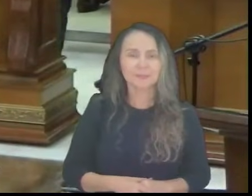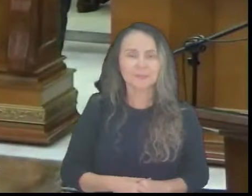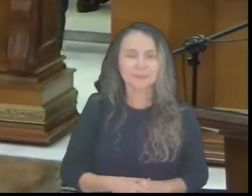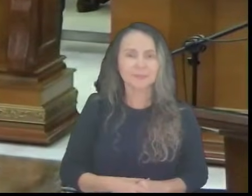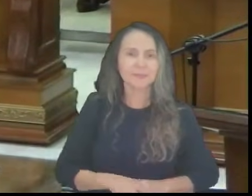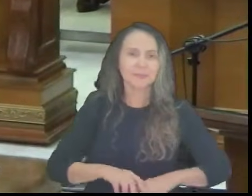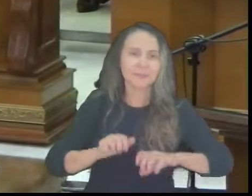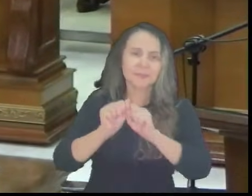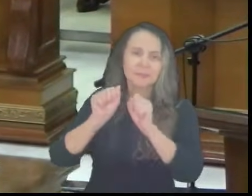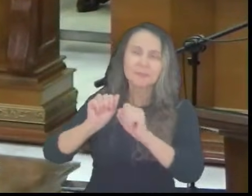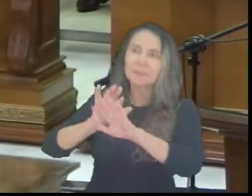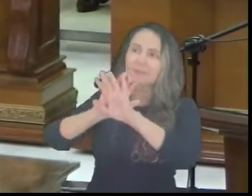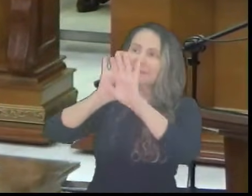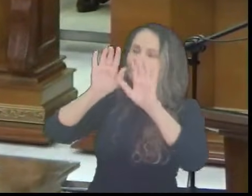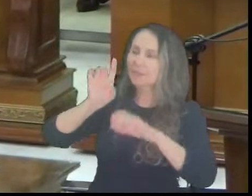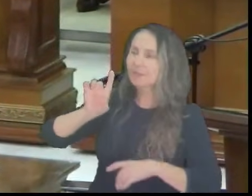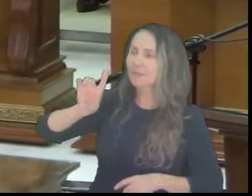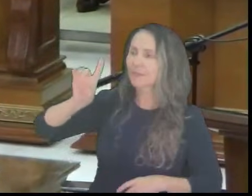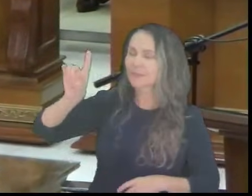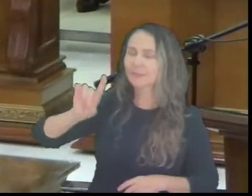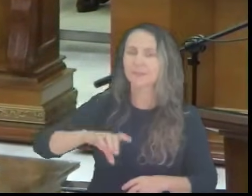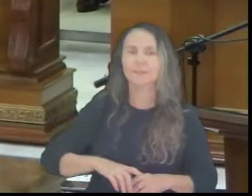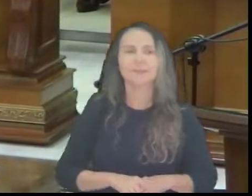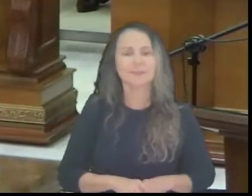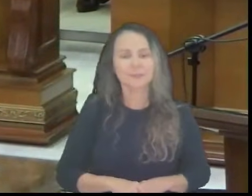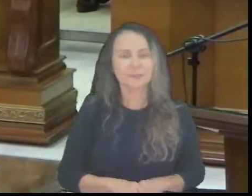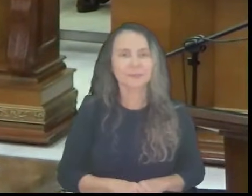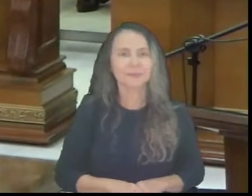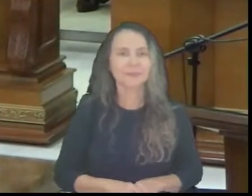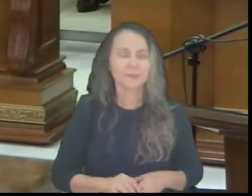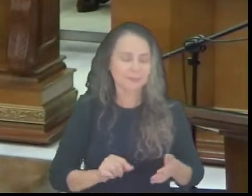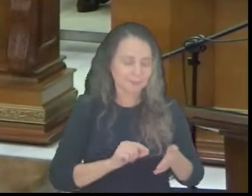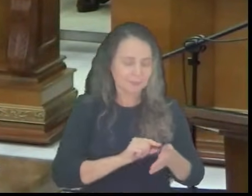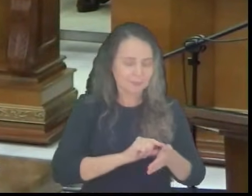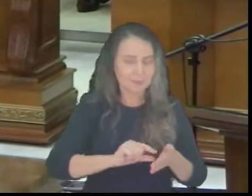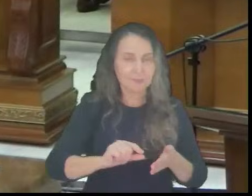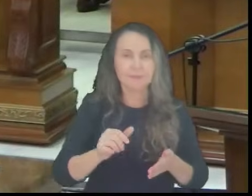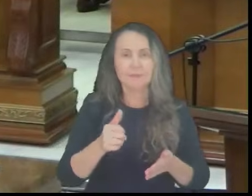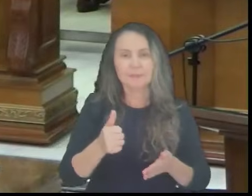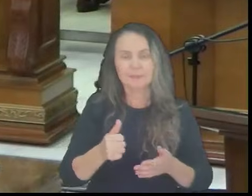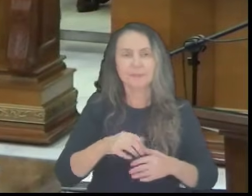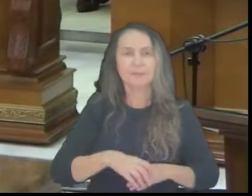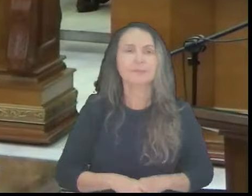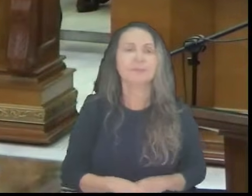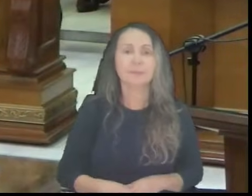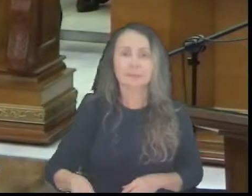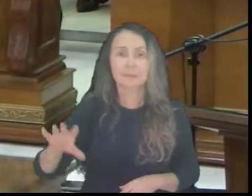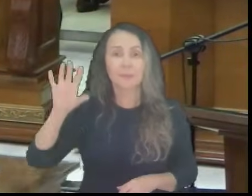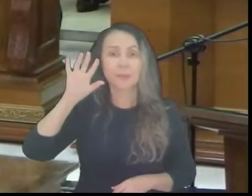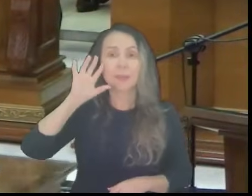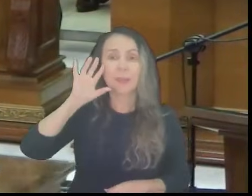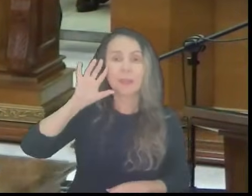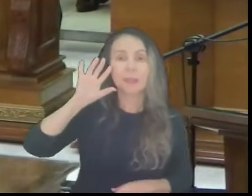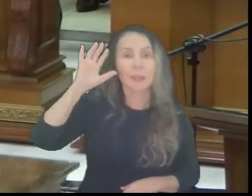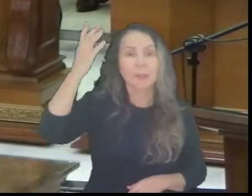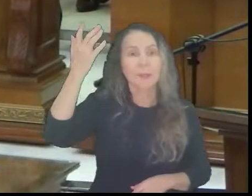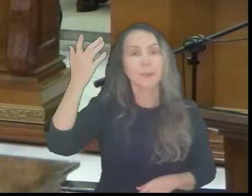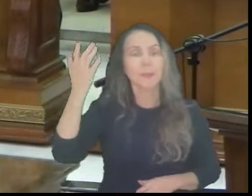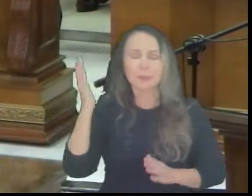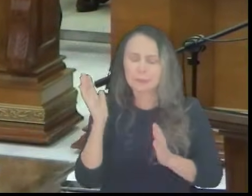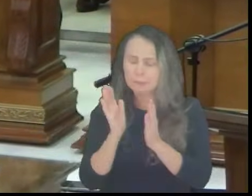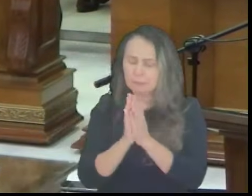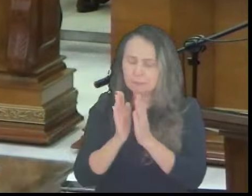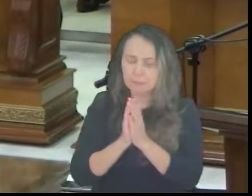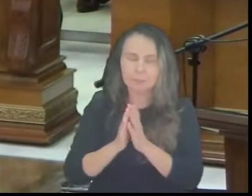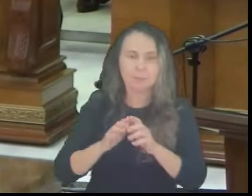Glória a Deus nas alturas celestiais. Versículo 1, pode ler. E aconteceu que, estando ele a orar num